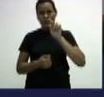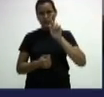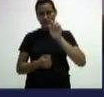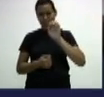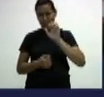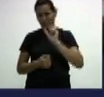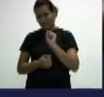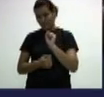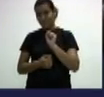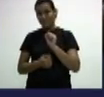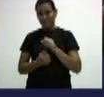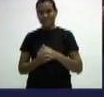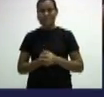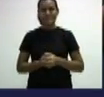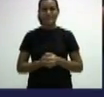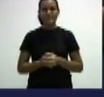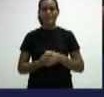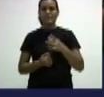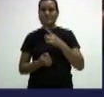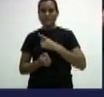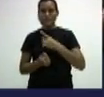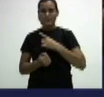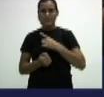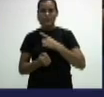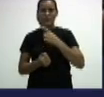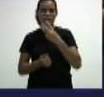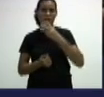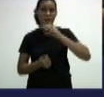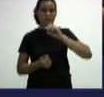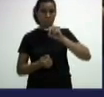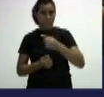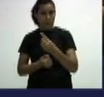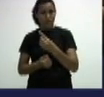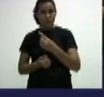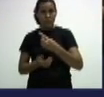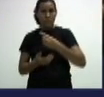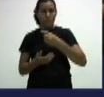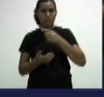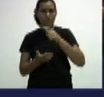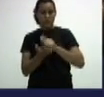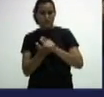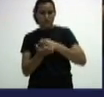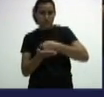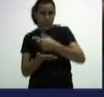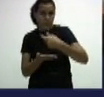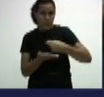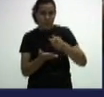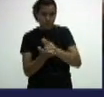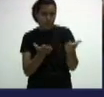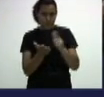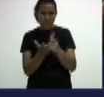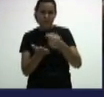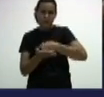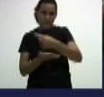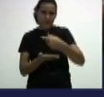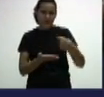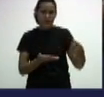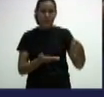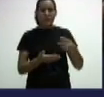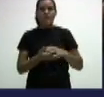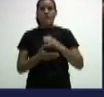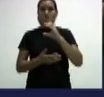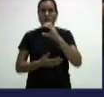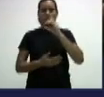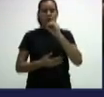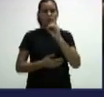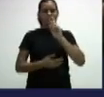faz mensal, e com uma tiragem de 3 mil exemplares por mês. Tá. E o financiamento de tudo isso é o